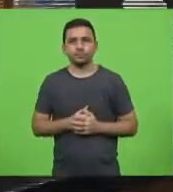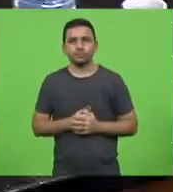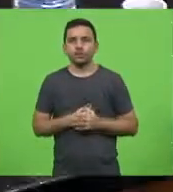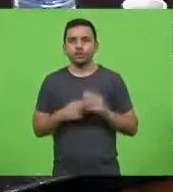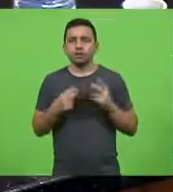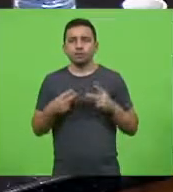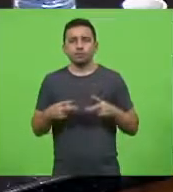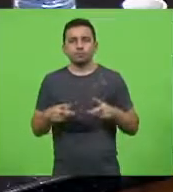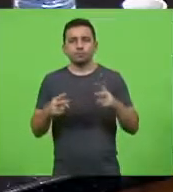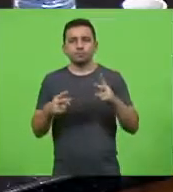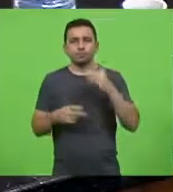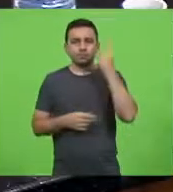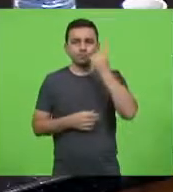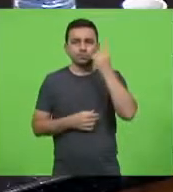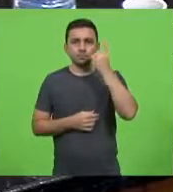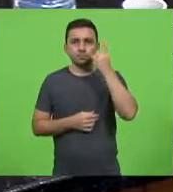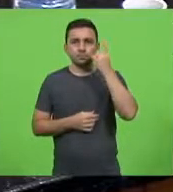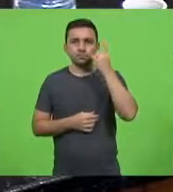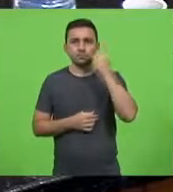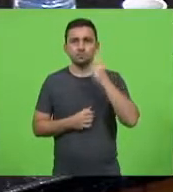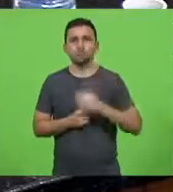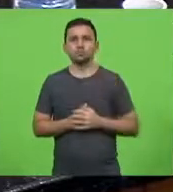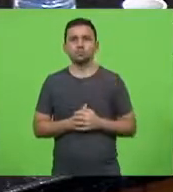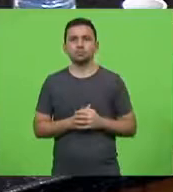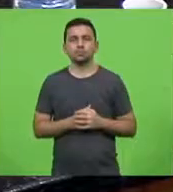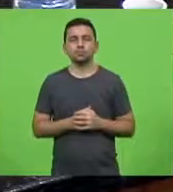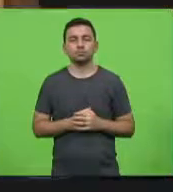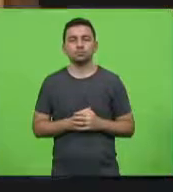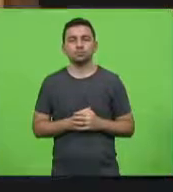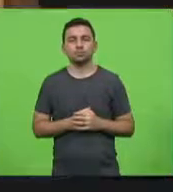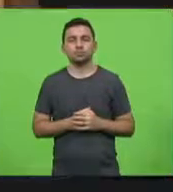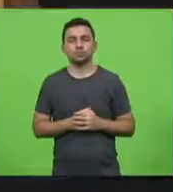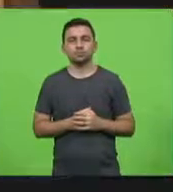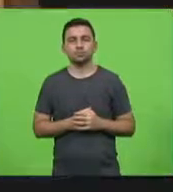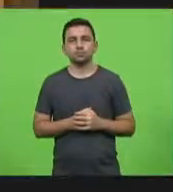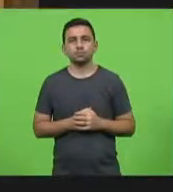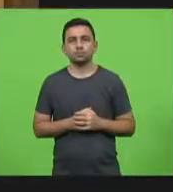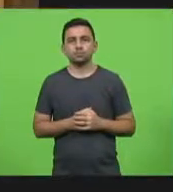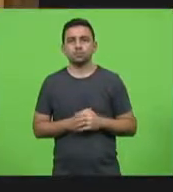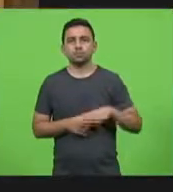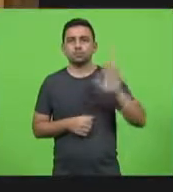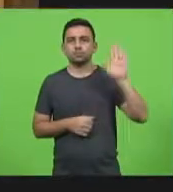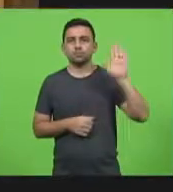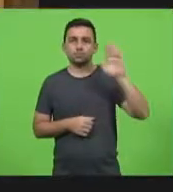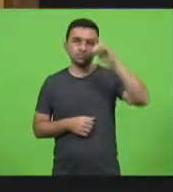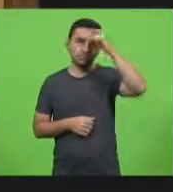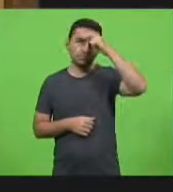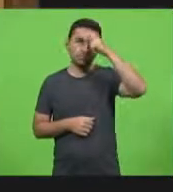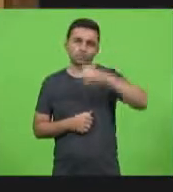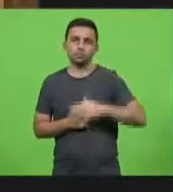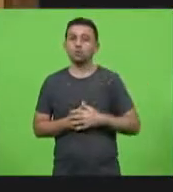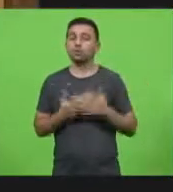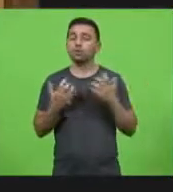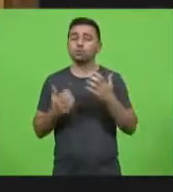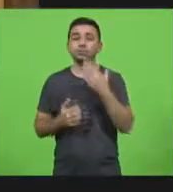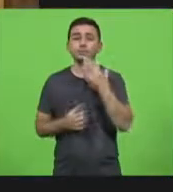continuidade, deputado... Só queria pedir uma parte, senhor presidente. Sim, senhor. Eu queria pedir